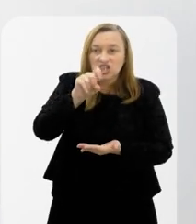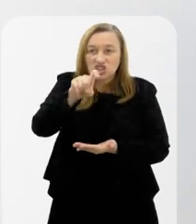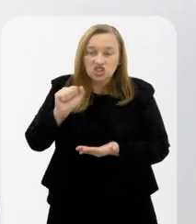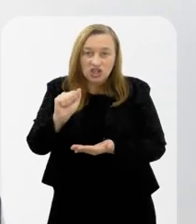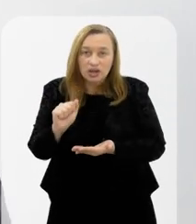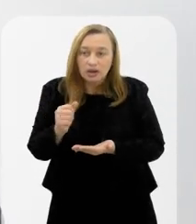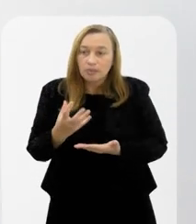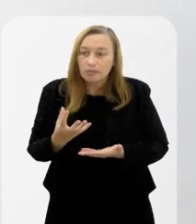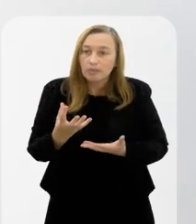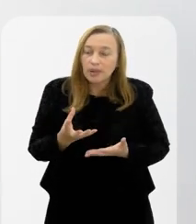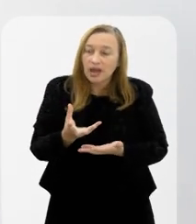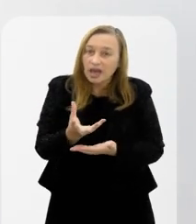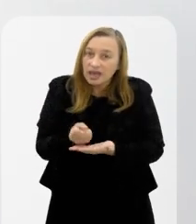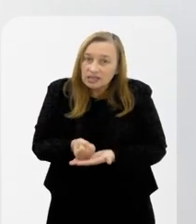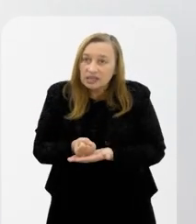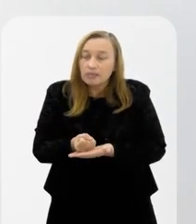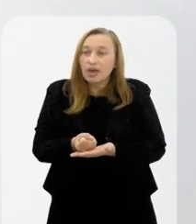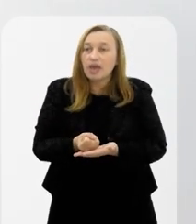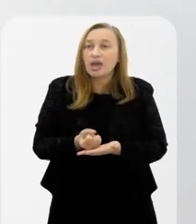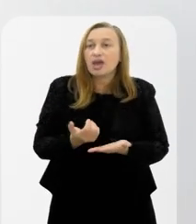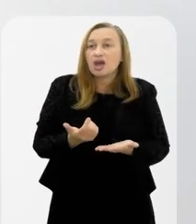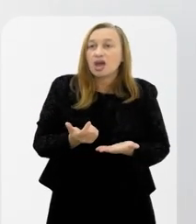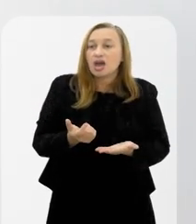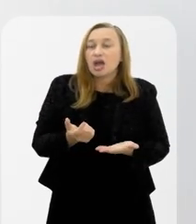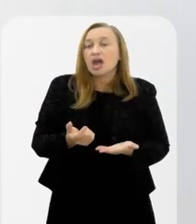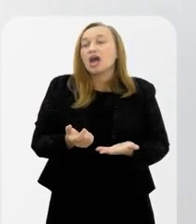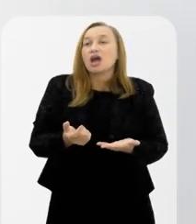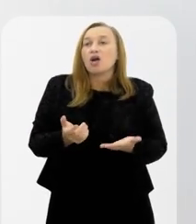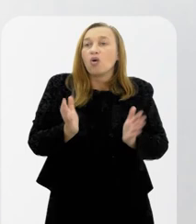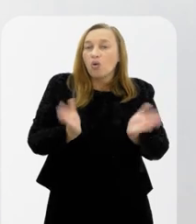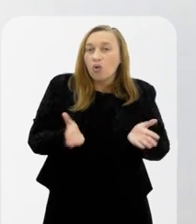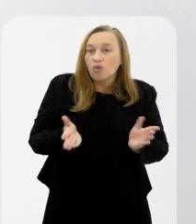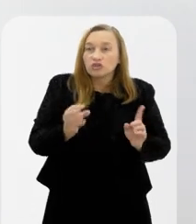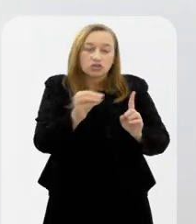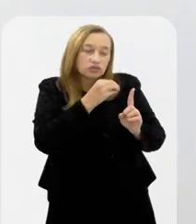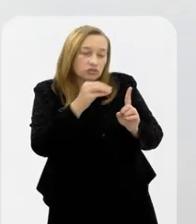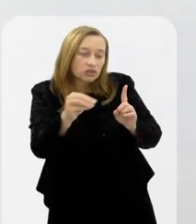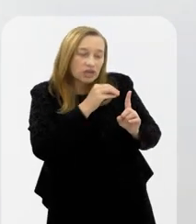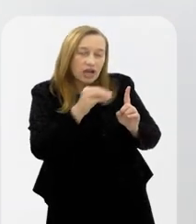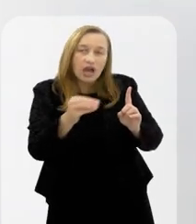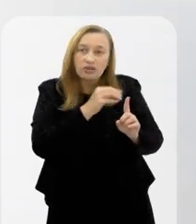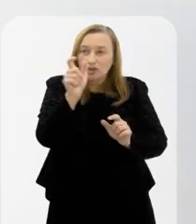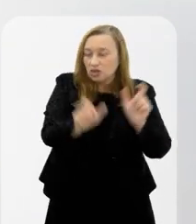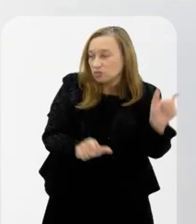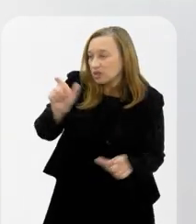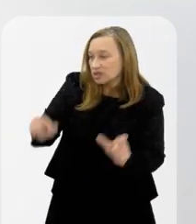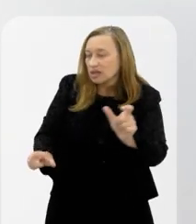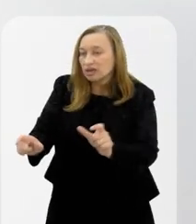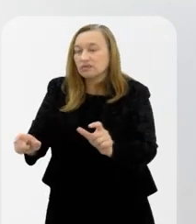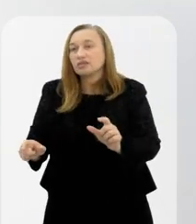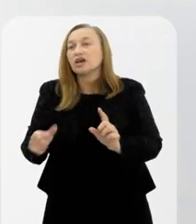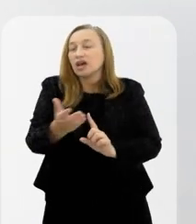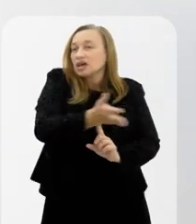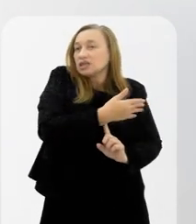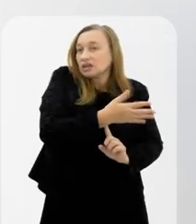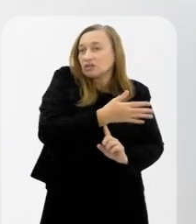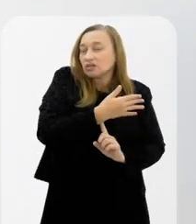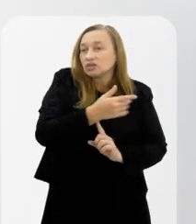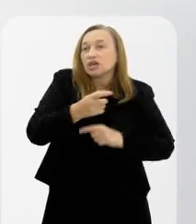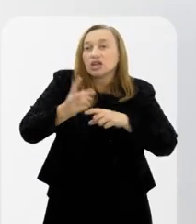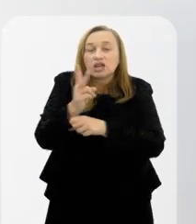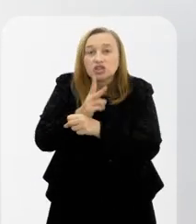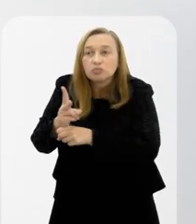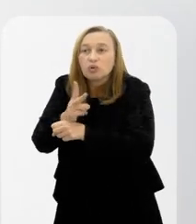cartão mas pessoas principalmente eh vulneráveis né a Essas tecnologias elas